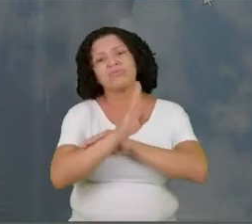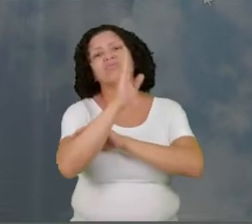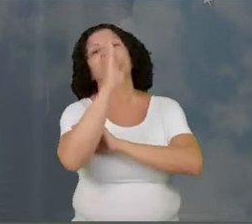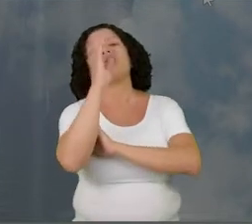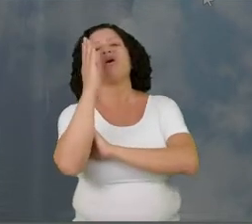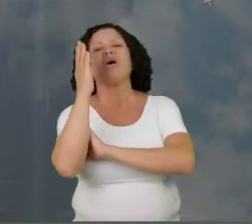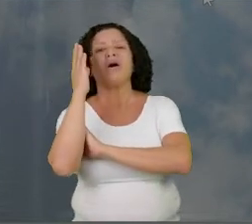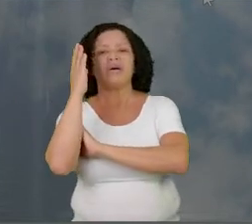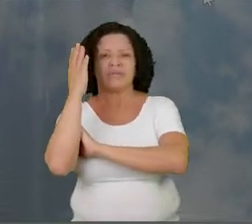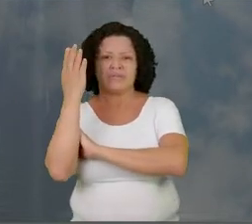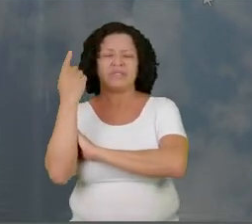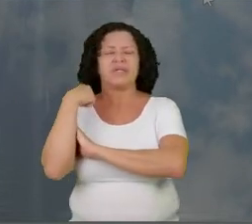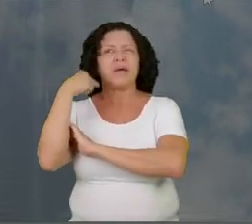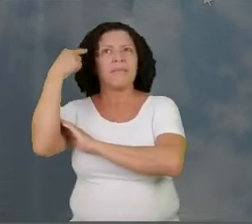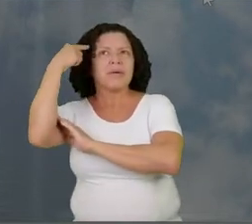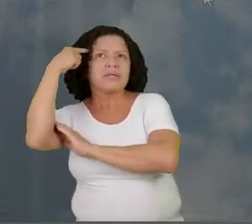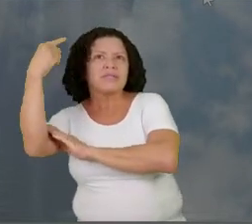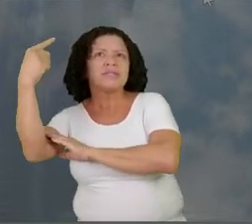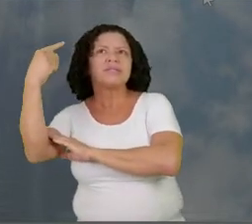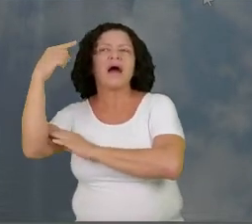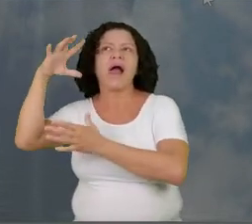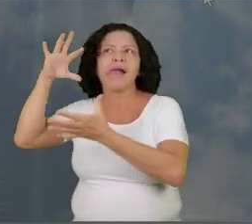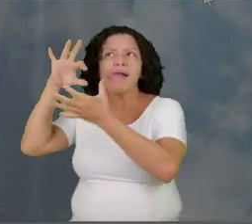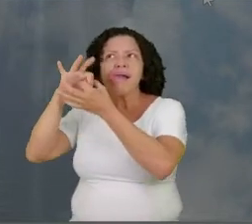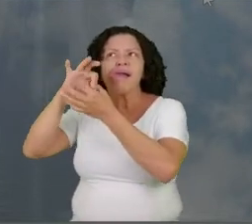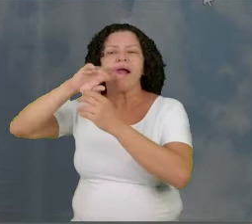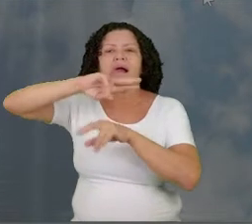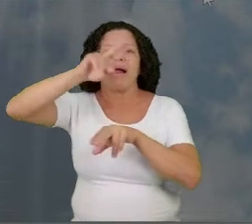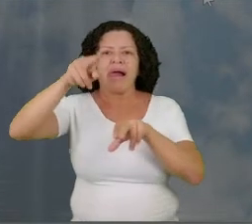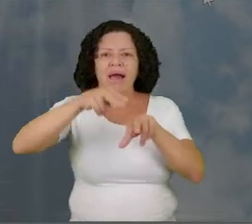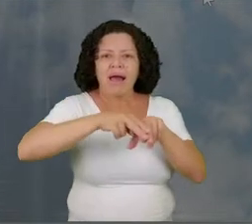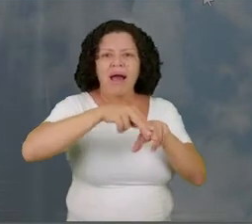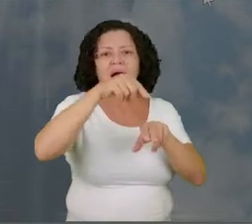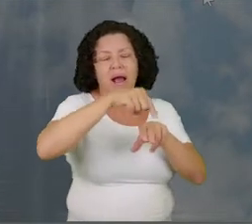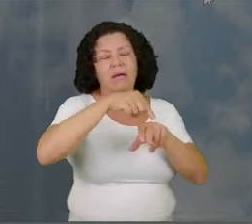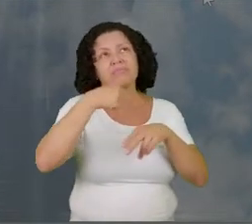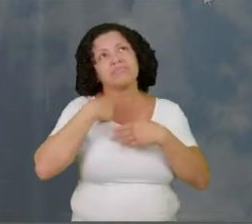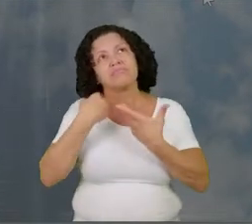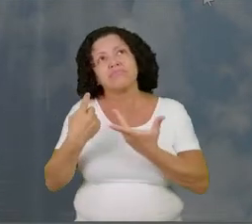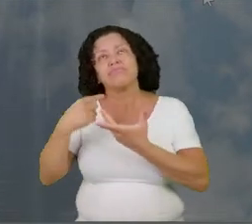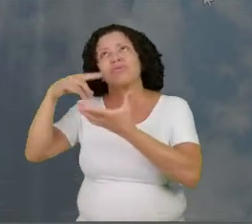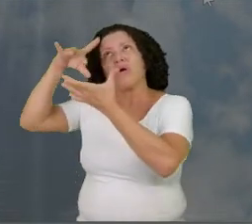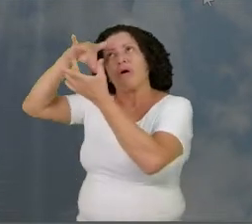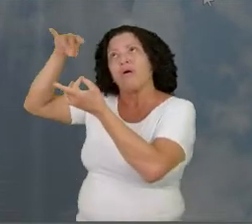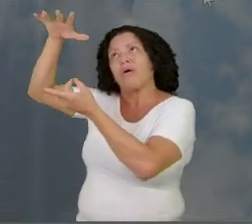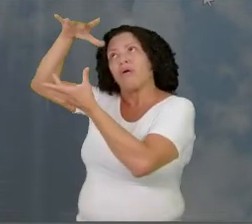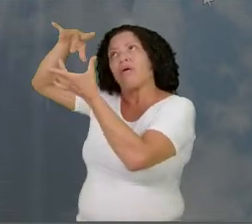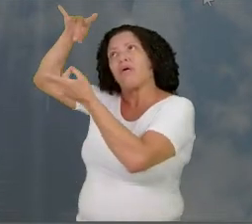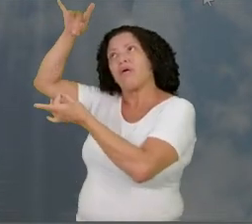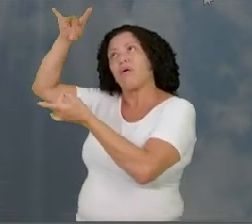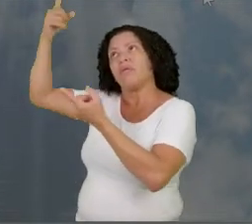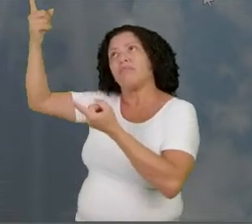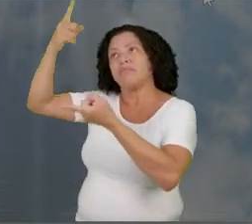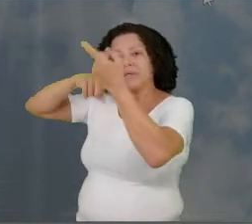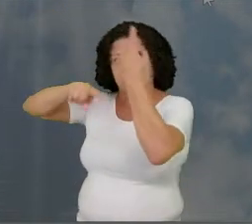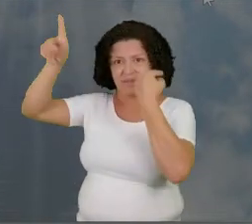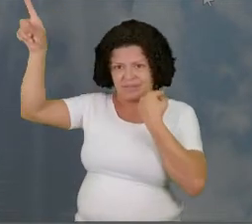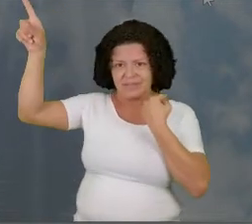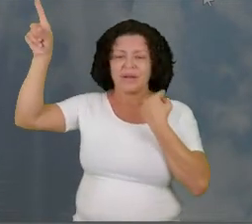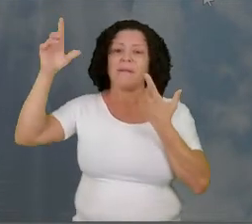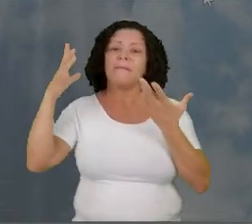com a linguagem empobrecida de pensar: agora estou encarnado, então não estou no mundo espiritual. E vice-versa,